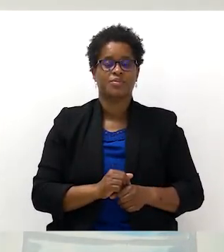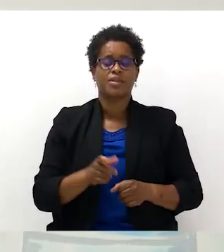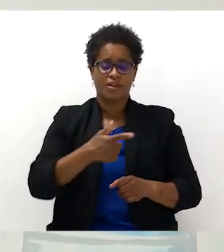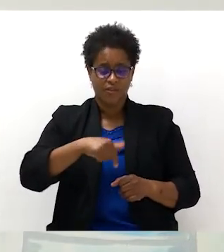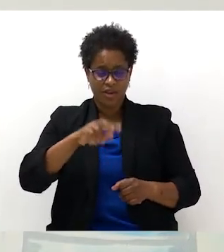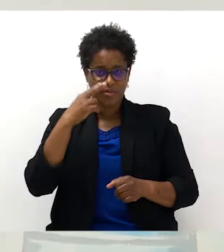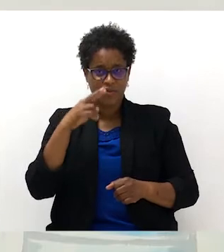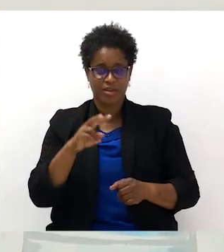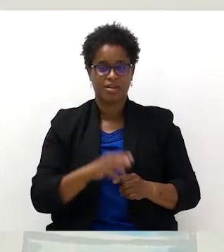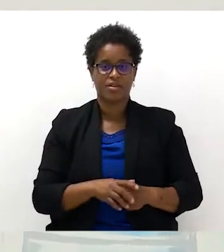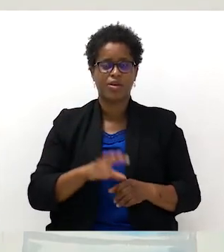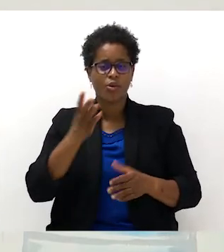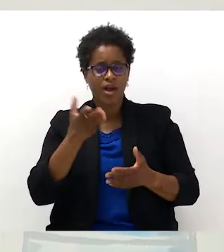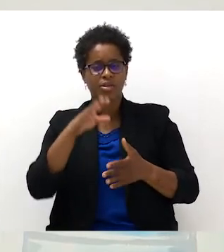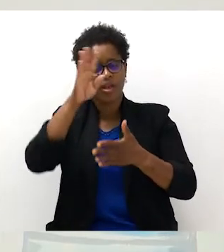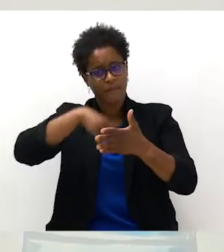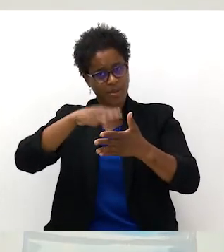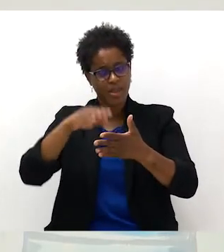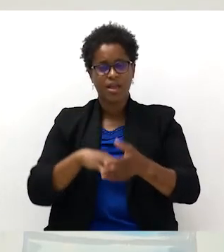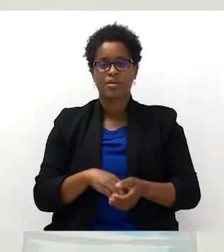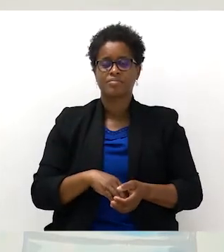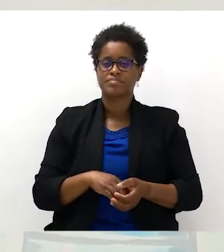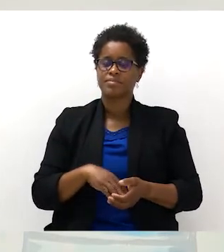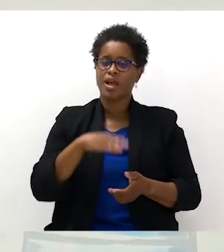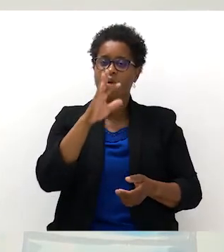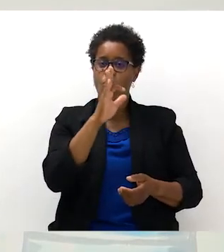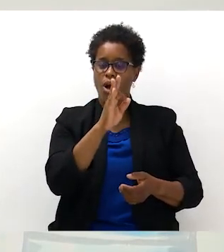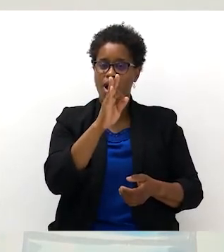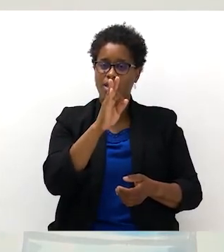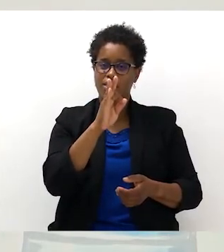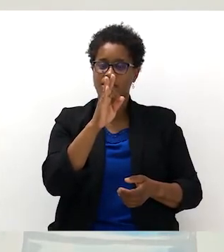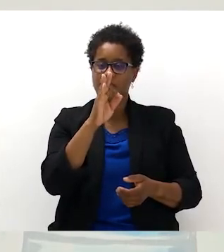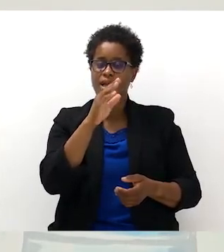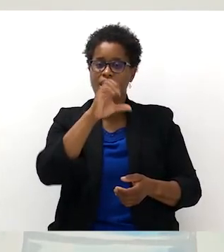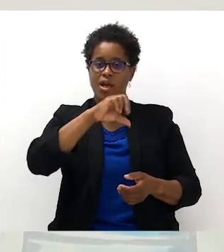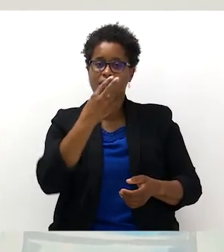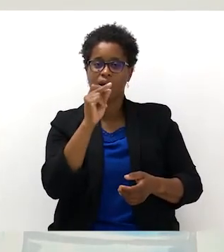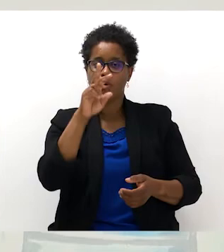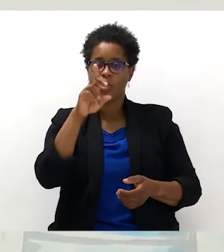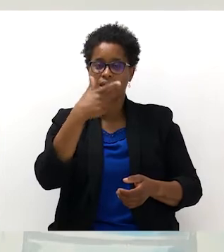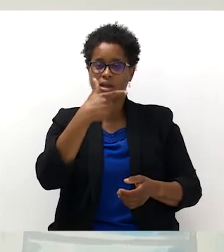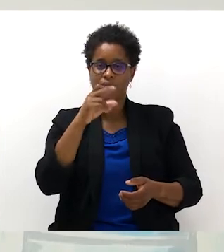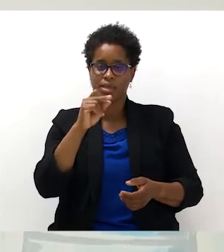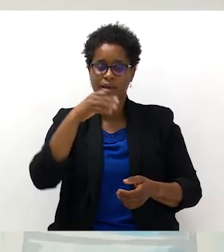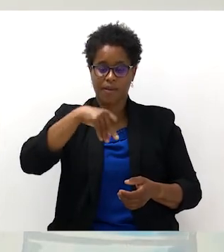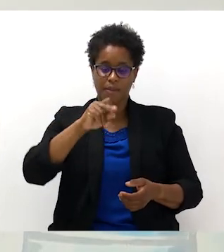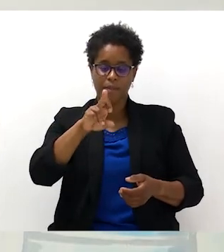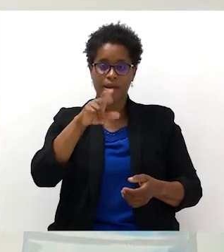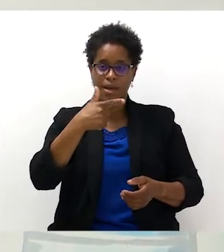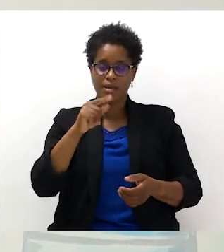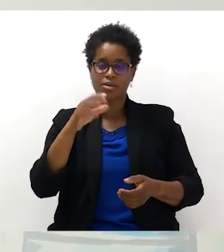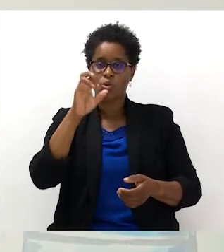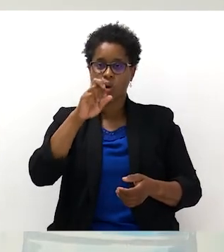Vamos ver. Ao pintar a quarta parte de 8 balões, vocês podem me dizer